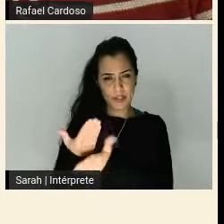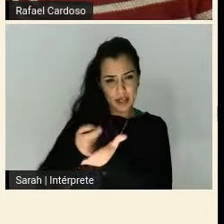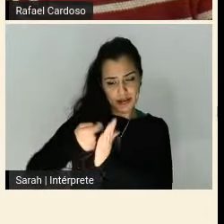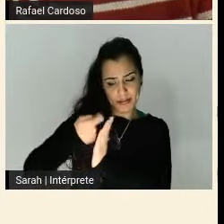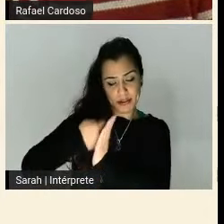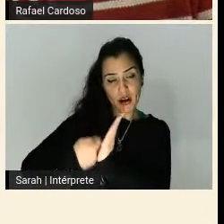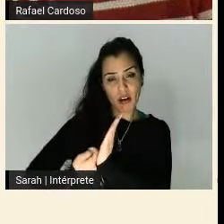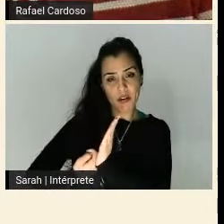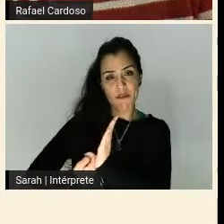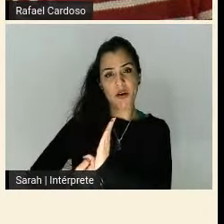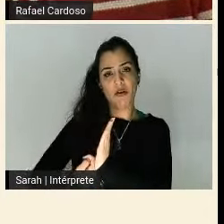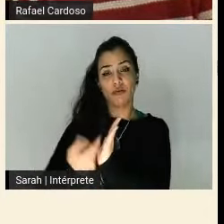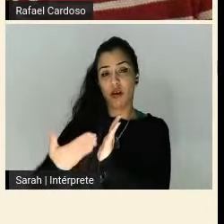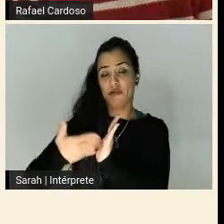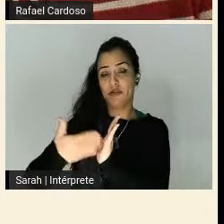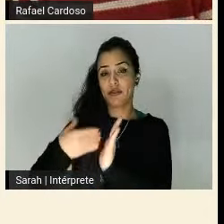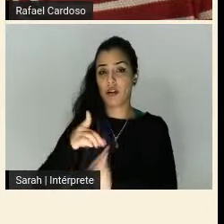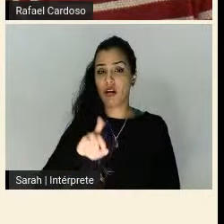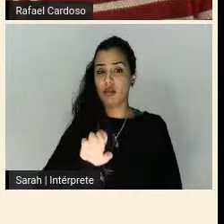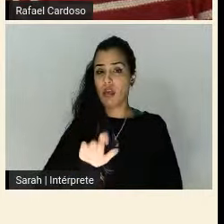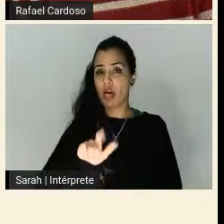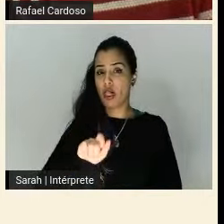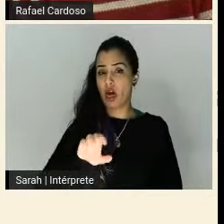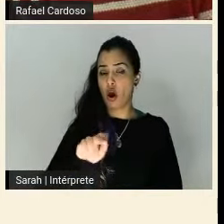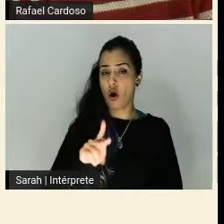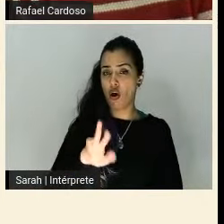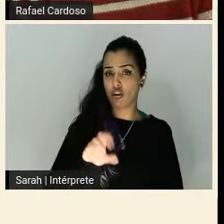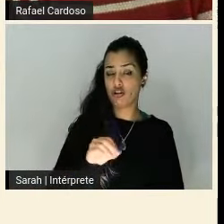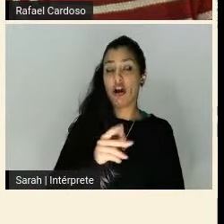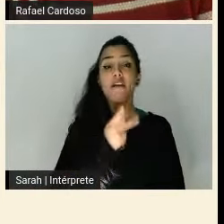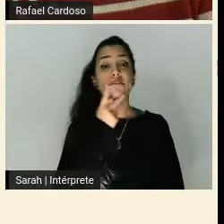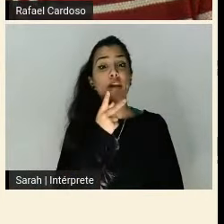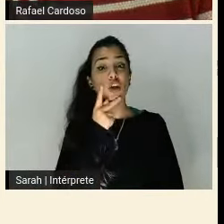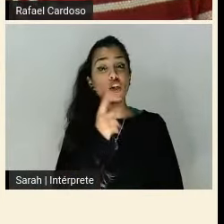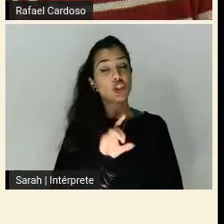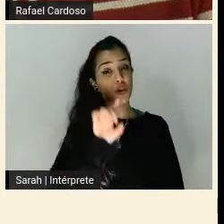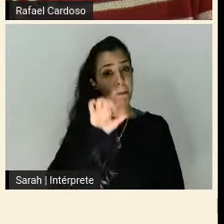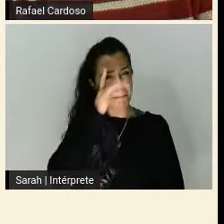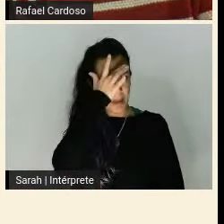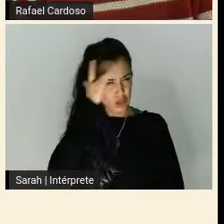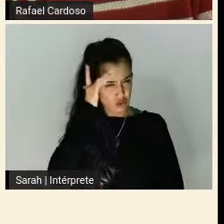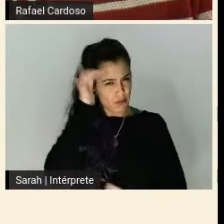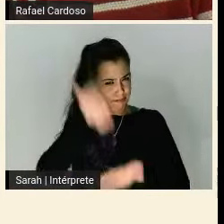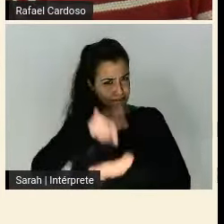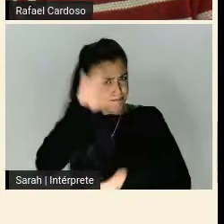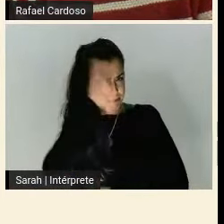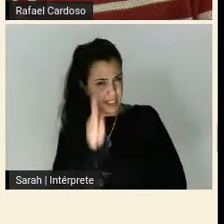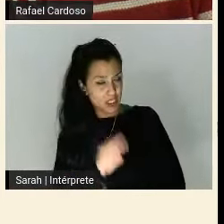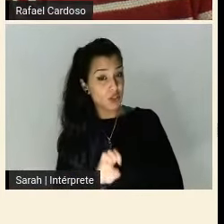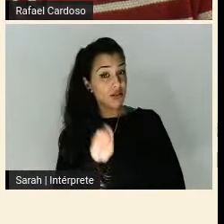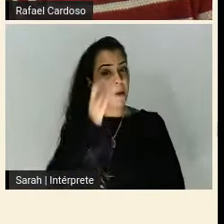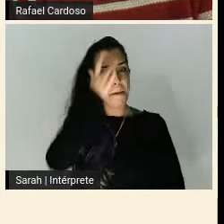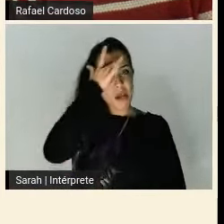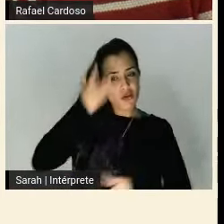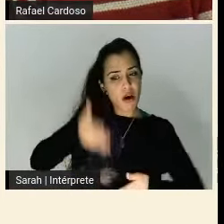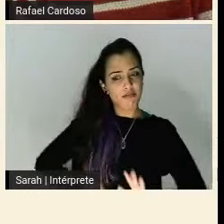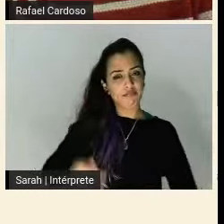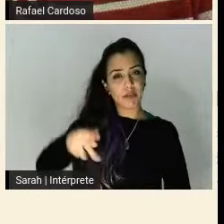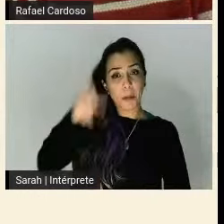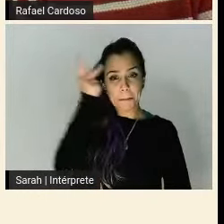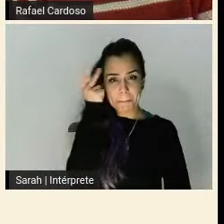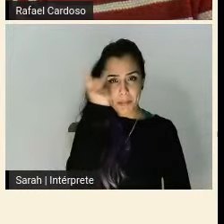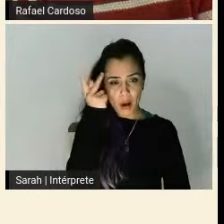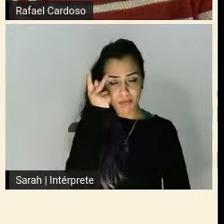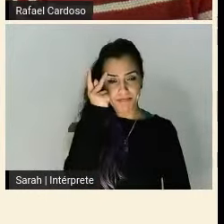Terra Roxa que só se podia ser brasileiro sendo paulista. Mas isto foi antes que as elites do Estado